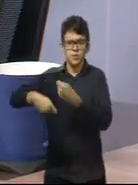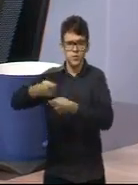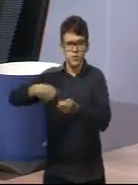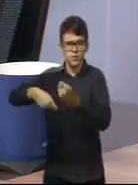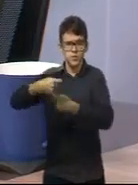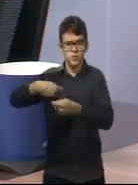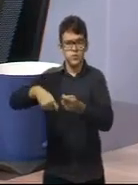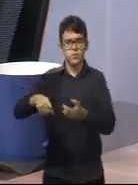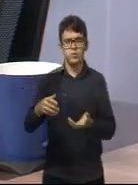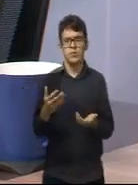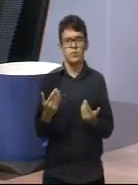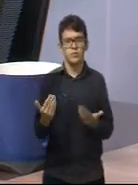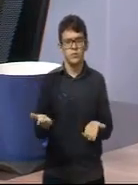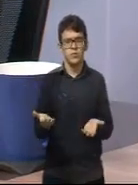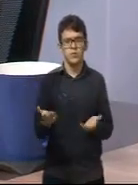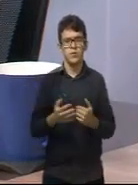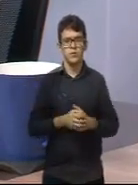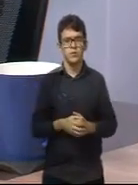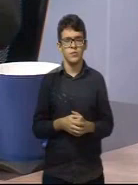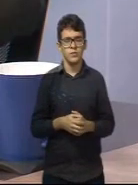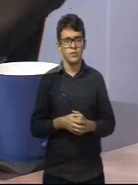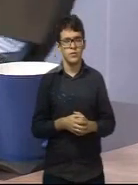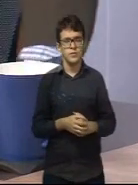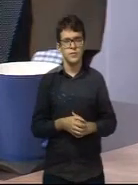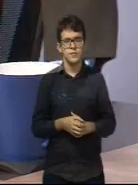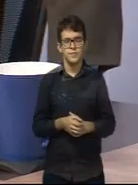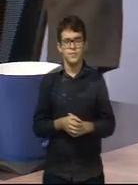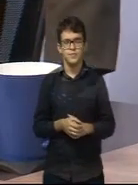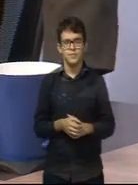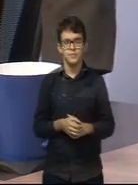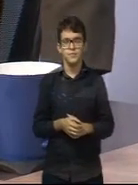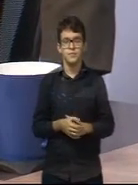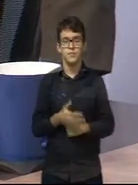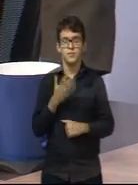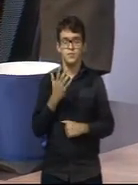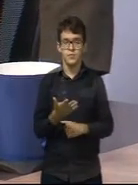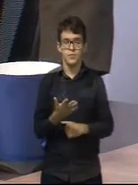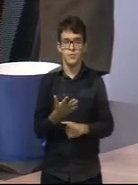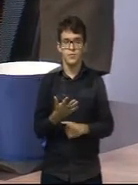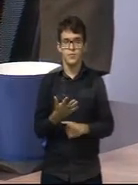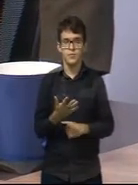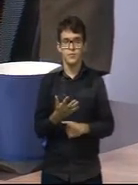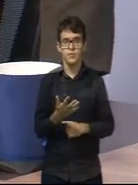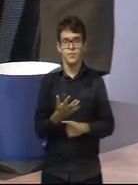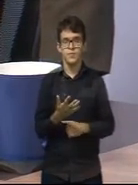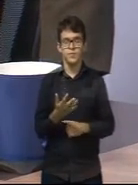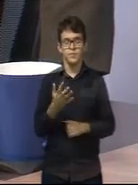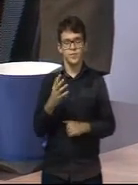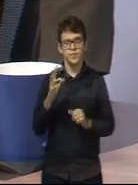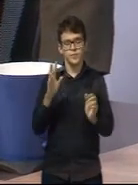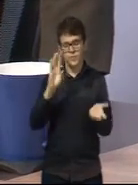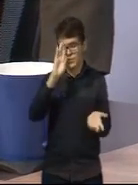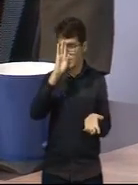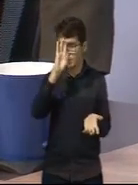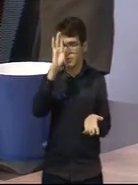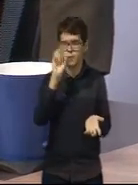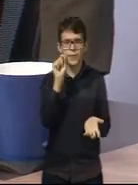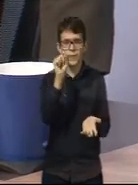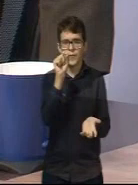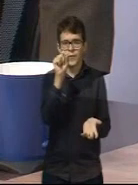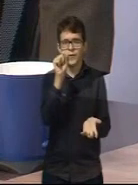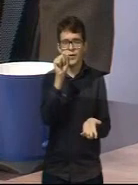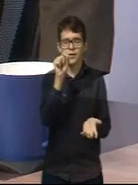da opinião de 4 em 4 anos. Em segundo lugar, a questão básica é o seguinte, você